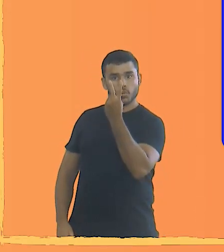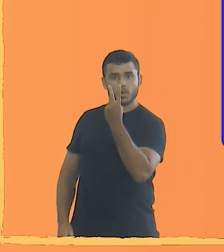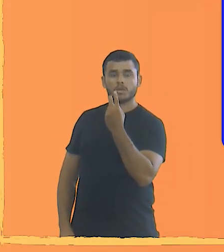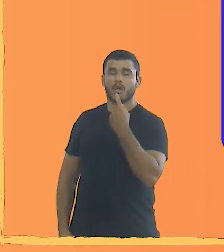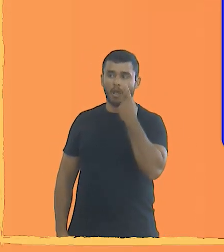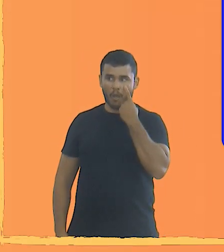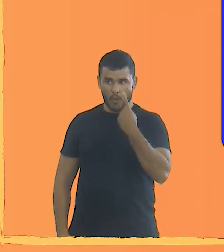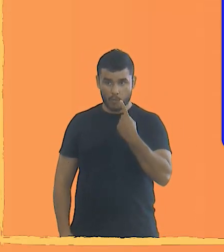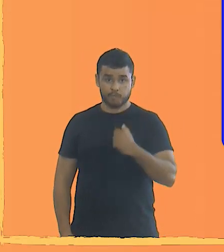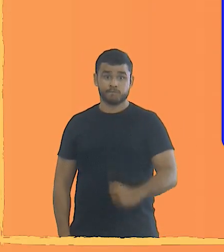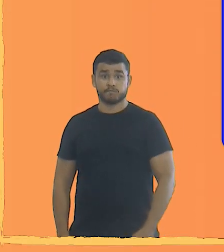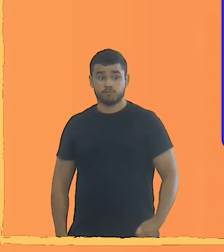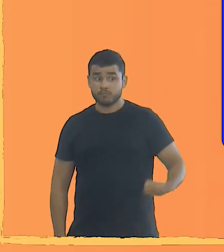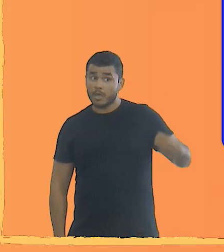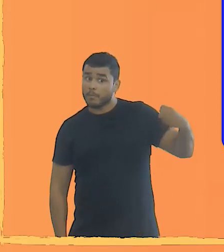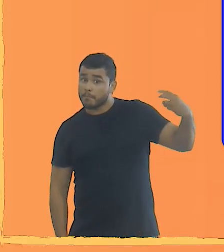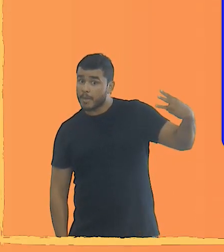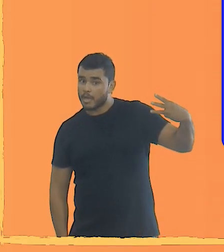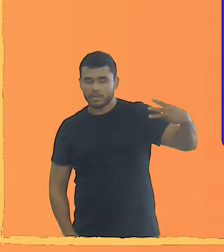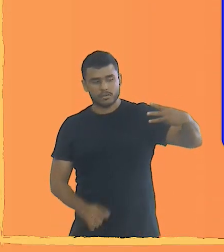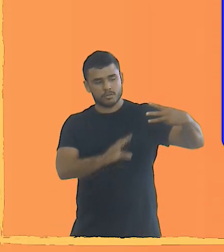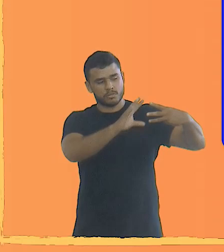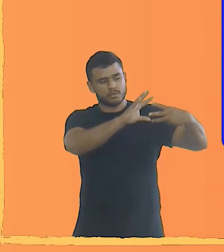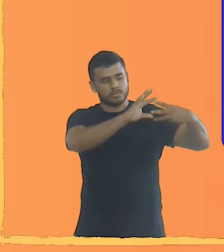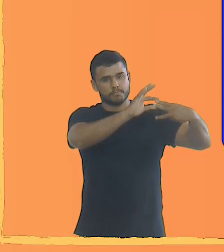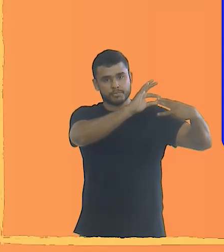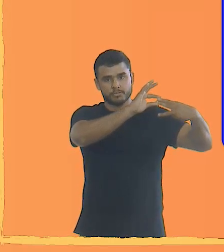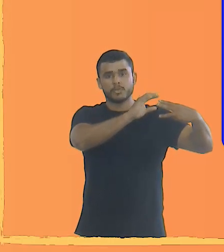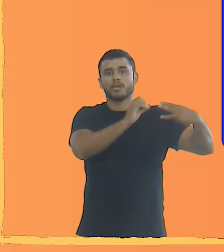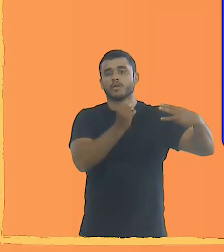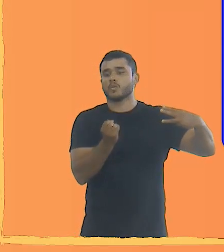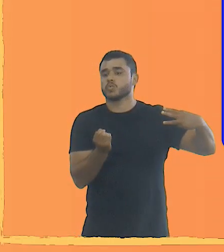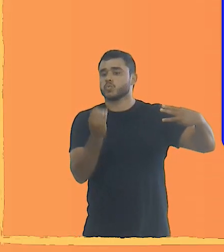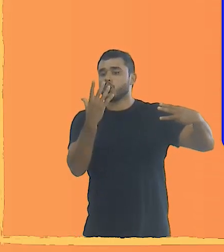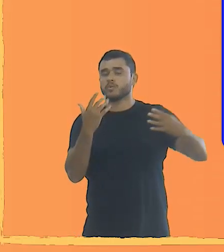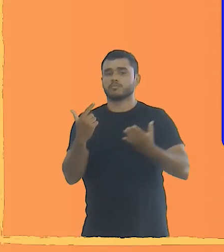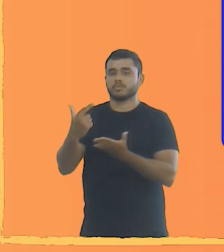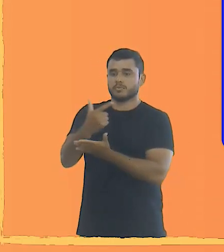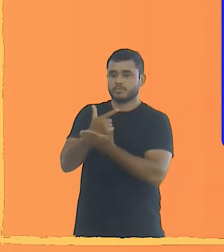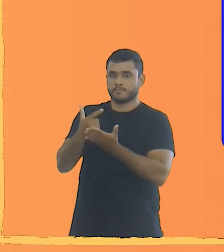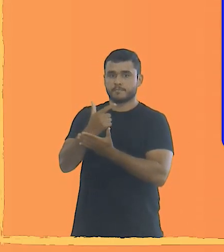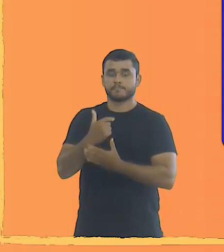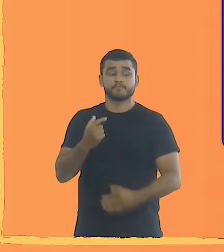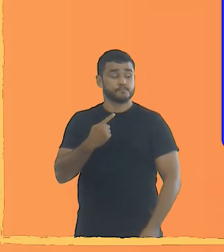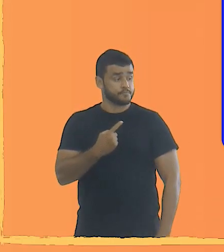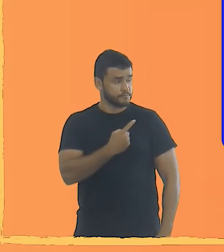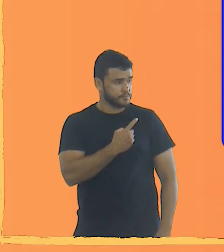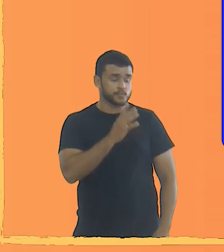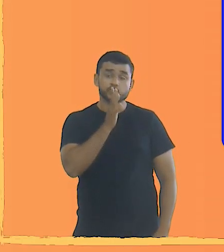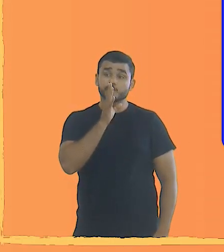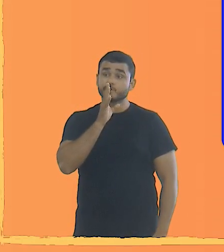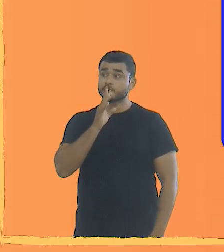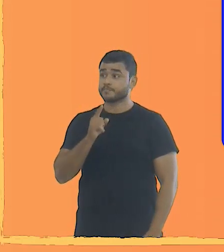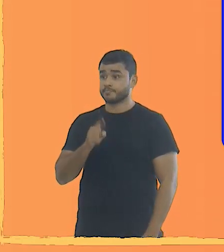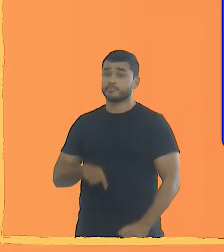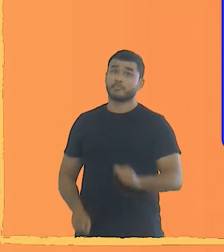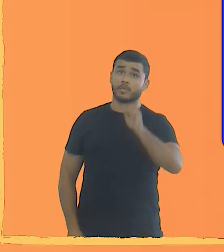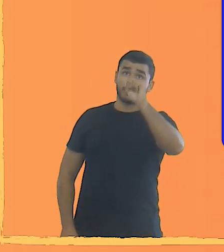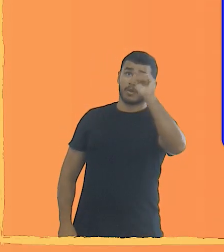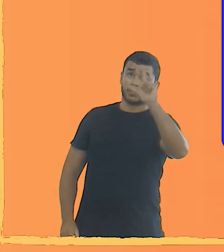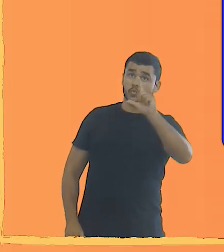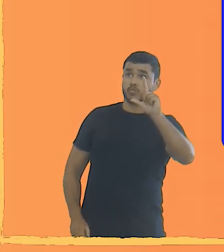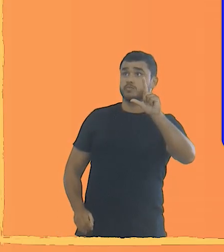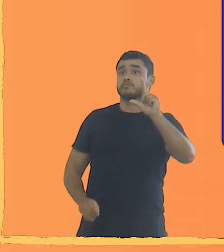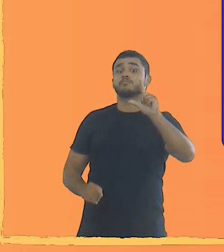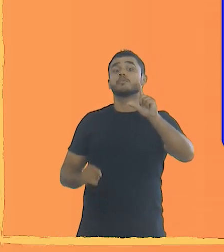2 cores primárias, você vai ter uma cor secundária. Por acaso, essa cor é o violeta, se você juntar o azul com o vermelho. Então